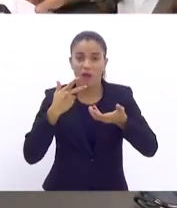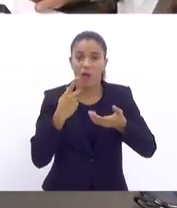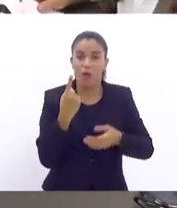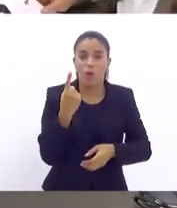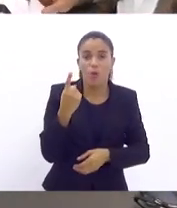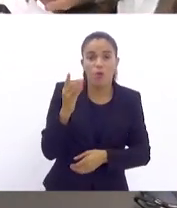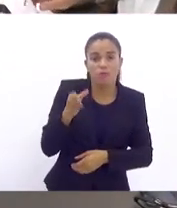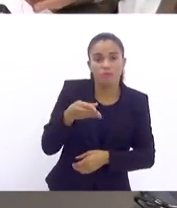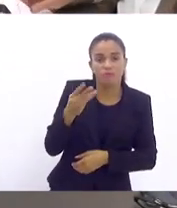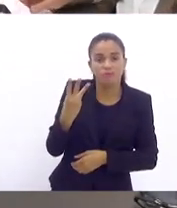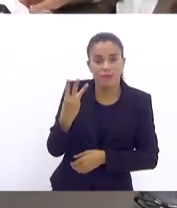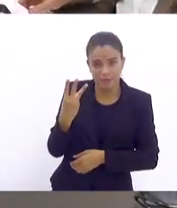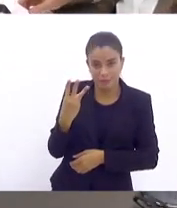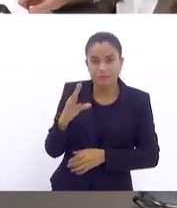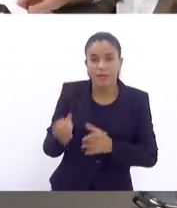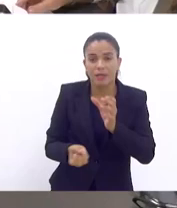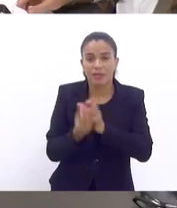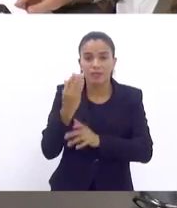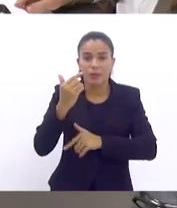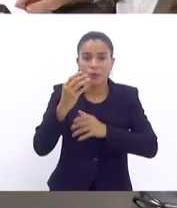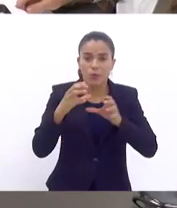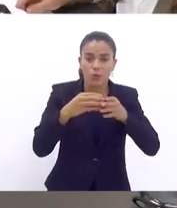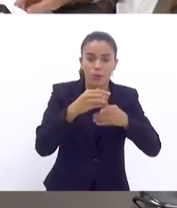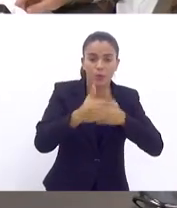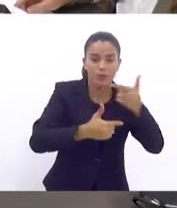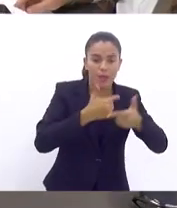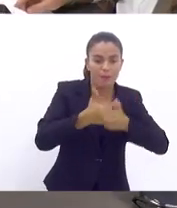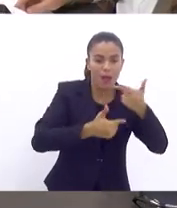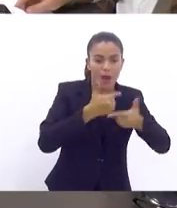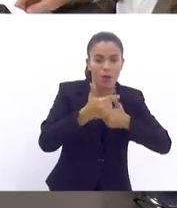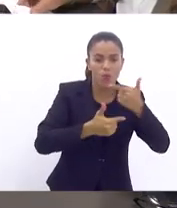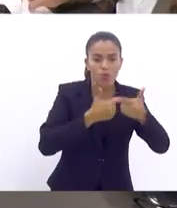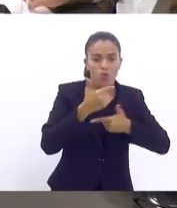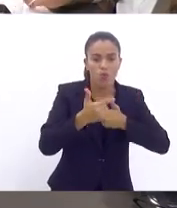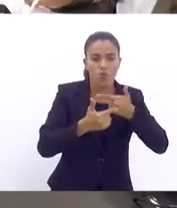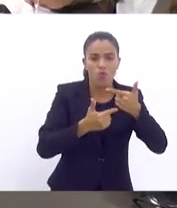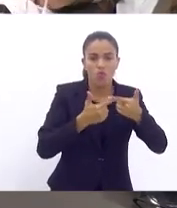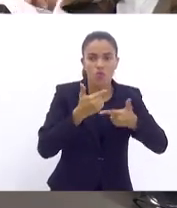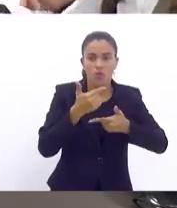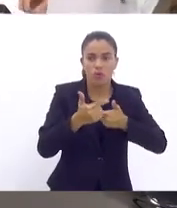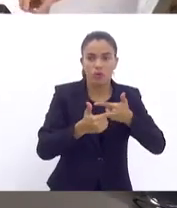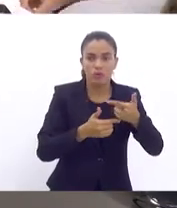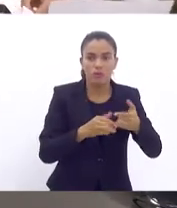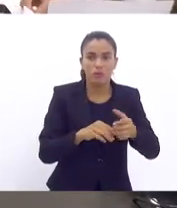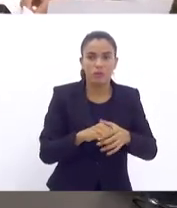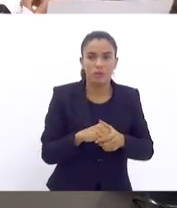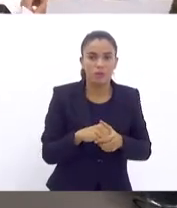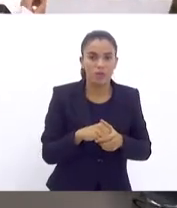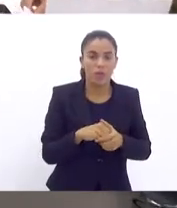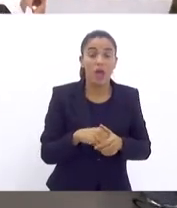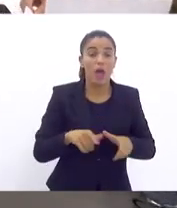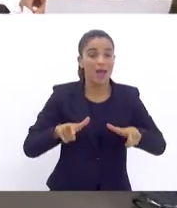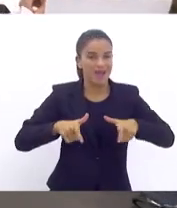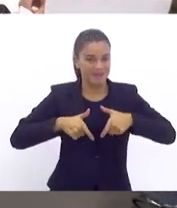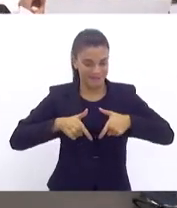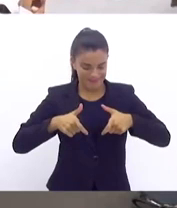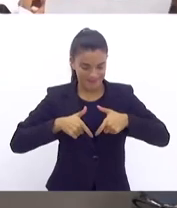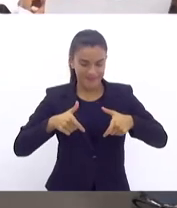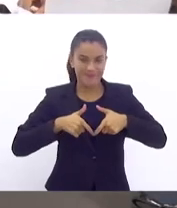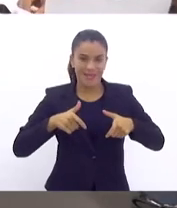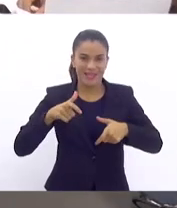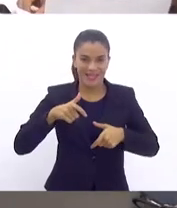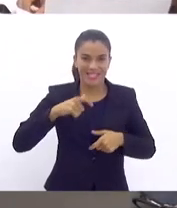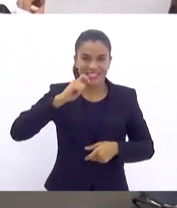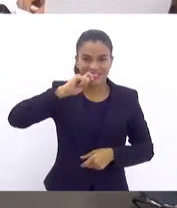de apoiamentos para a criação da frente assim como o próprio regimento da casa já impõe apoiamento para uma série de outros até para medalha Tiradentes tem que ter um volume de